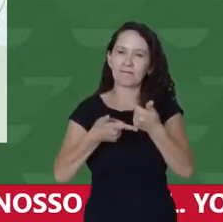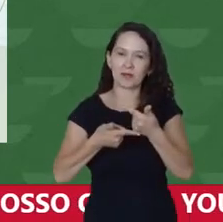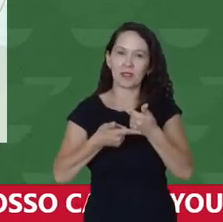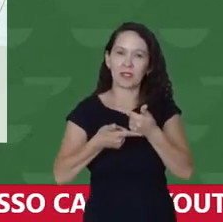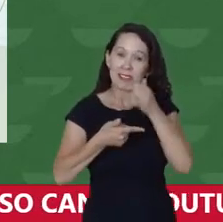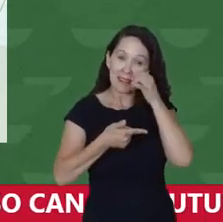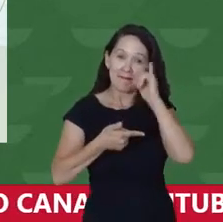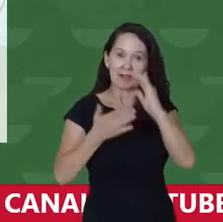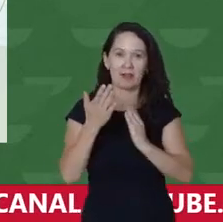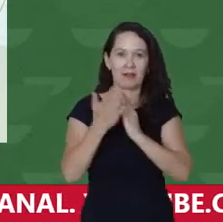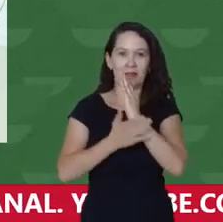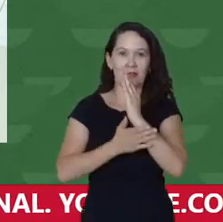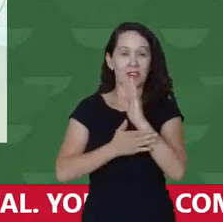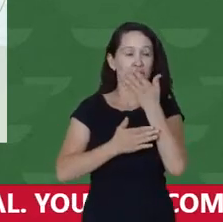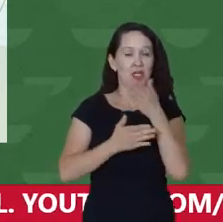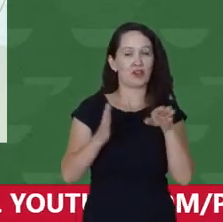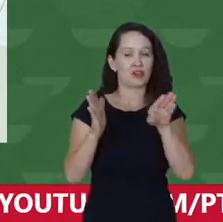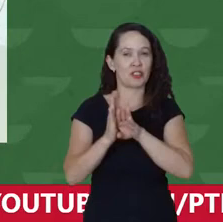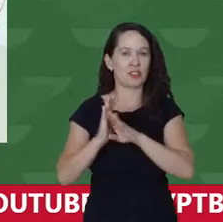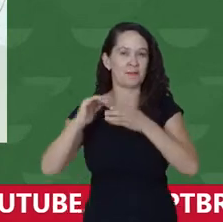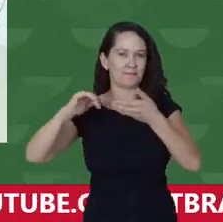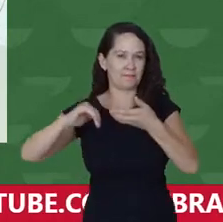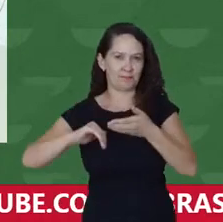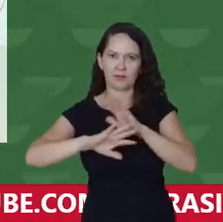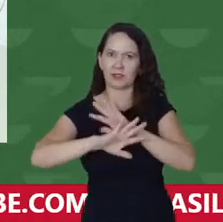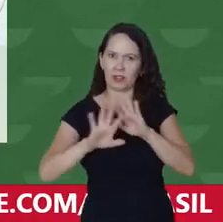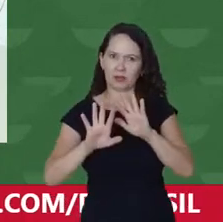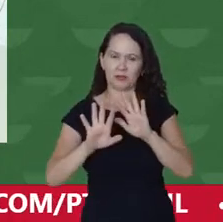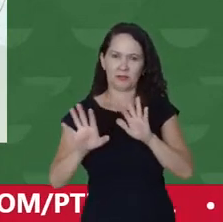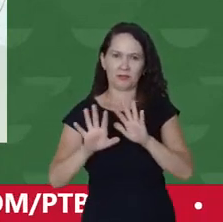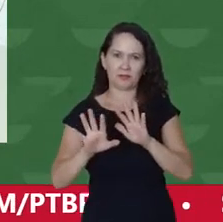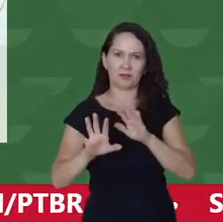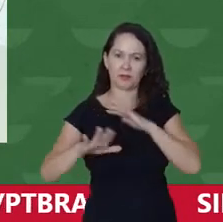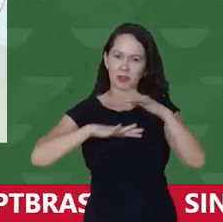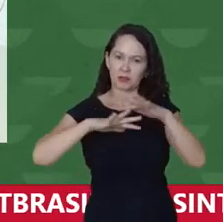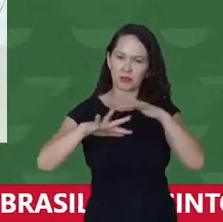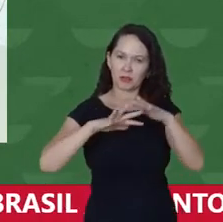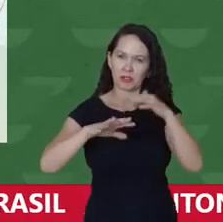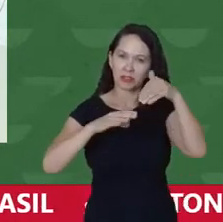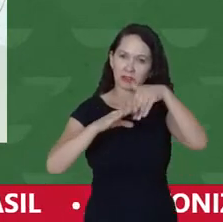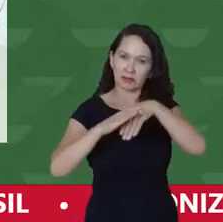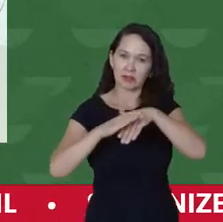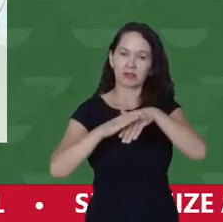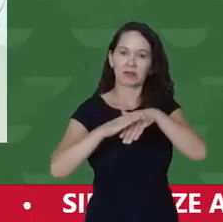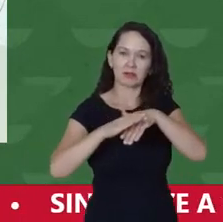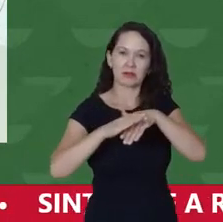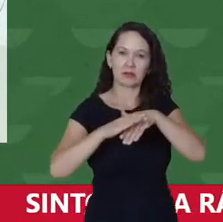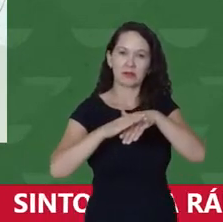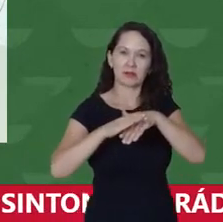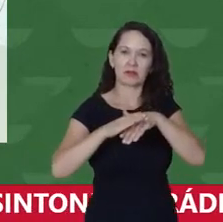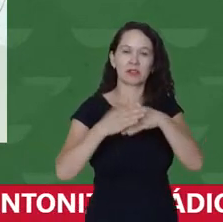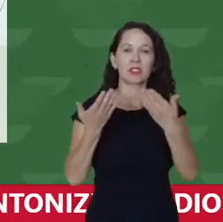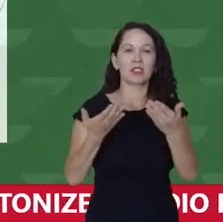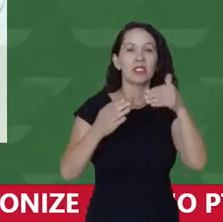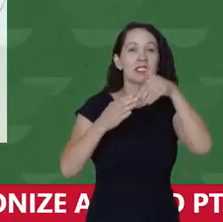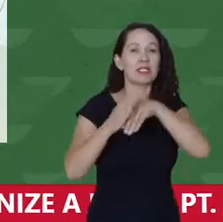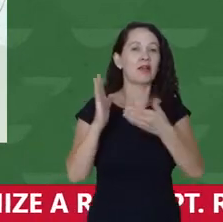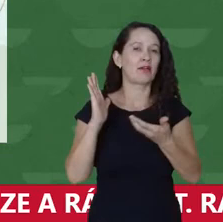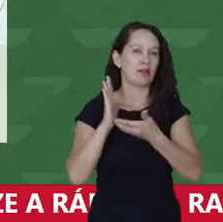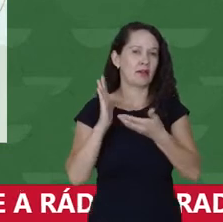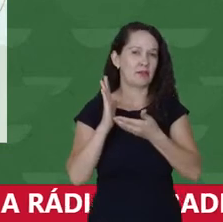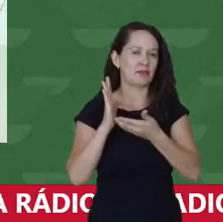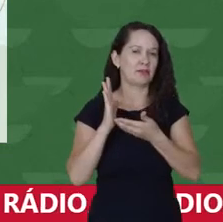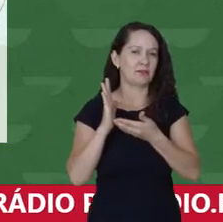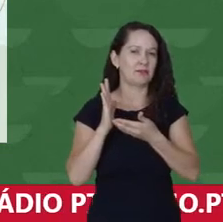aprovado, para nem ir para o plenário, mas depois ela iria ao plenário. Essa é a mobilização dentro das paredes, digamos assim, da Câmara dos